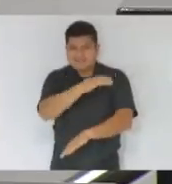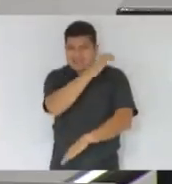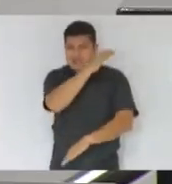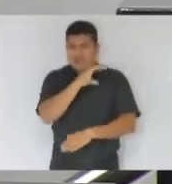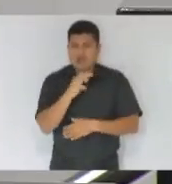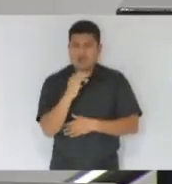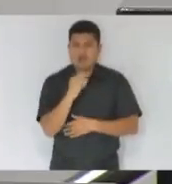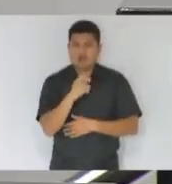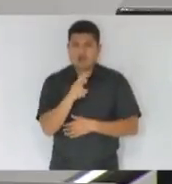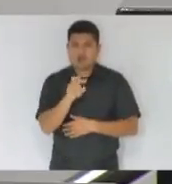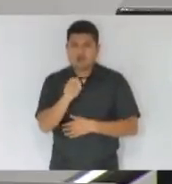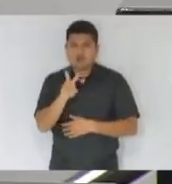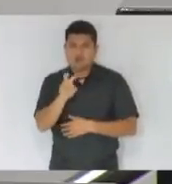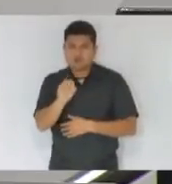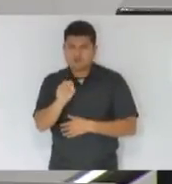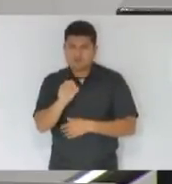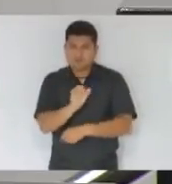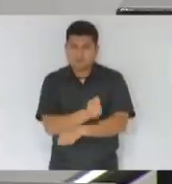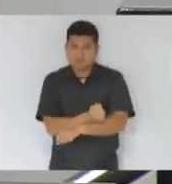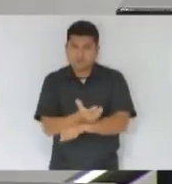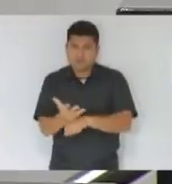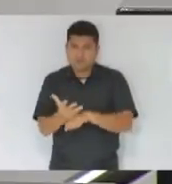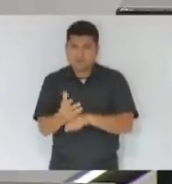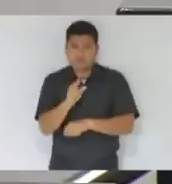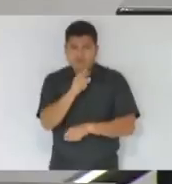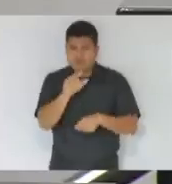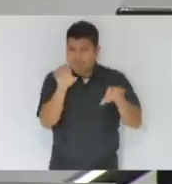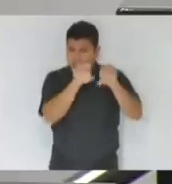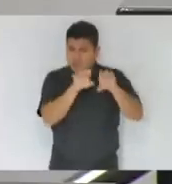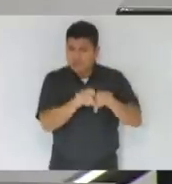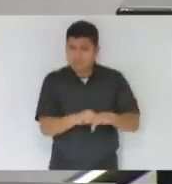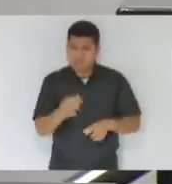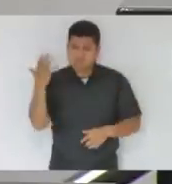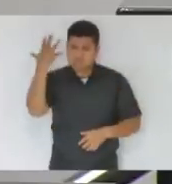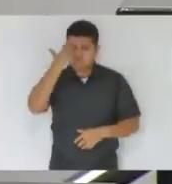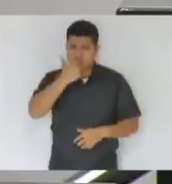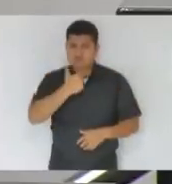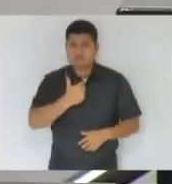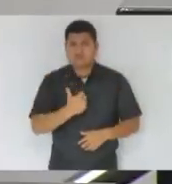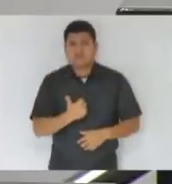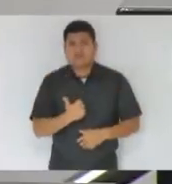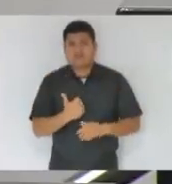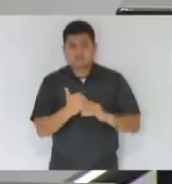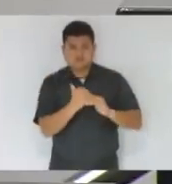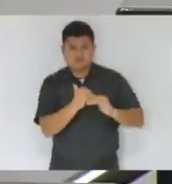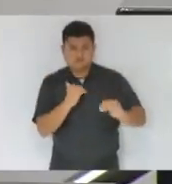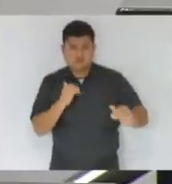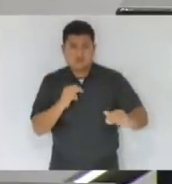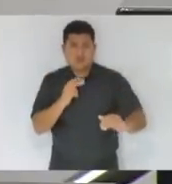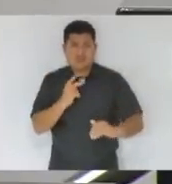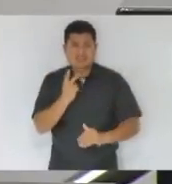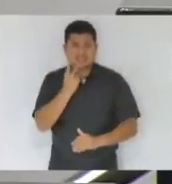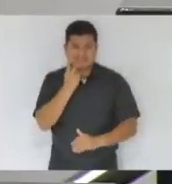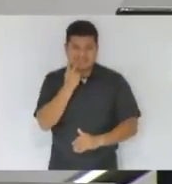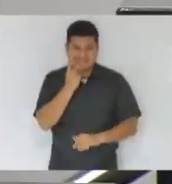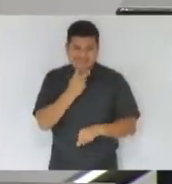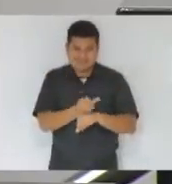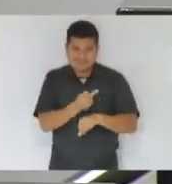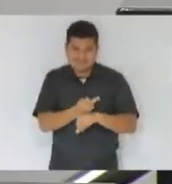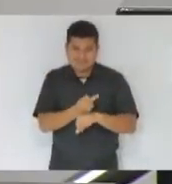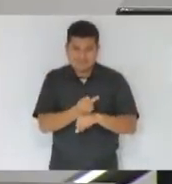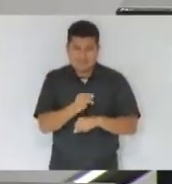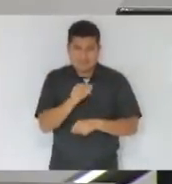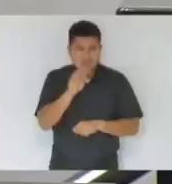ter uma estrutura belíssima na questão do turismo, com uma plataforma de vidro para que as pessoas possam enxergar aquela